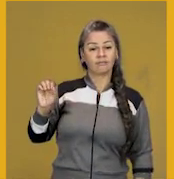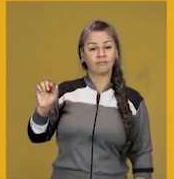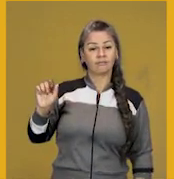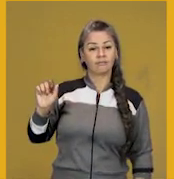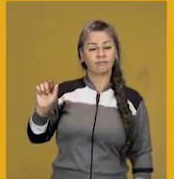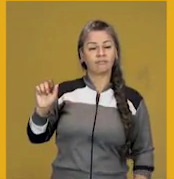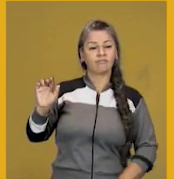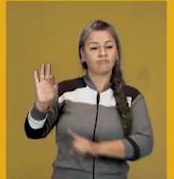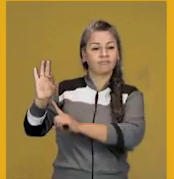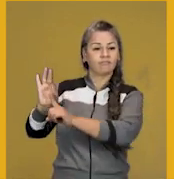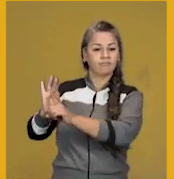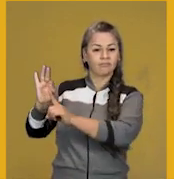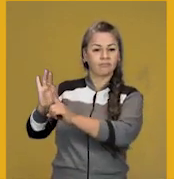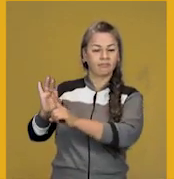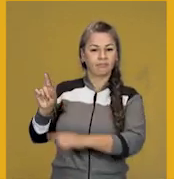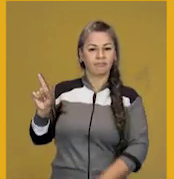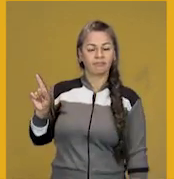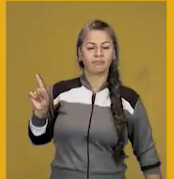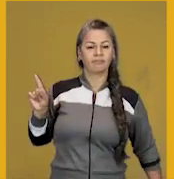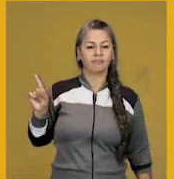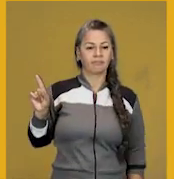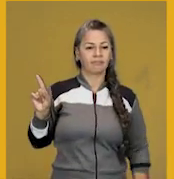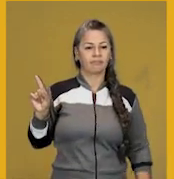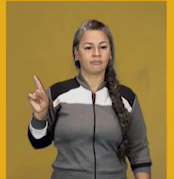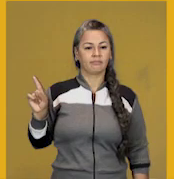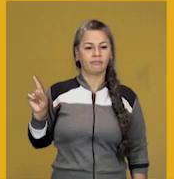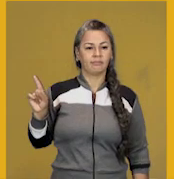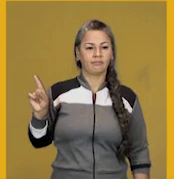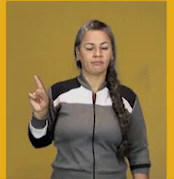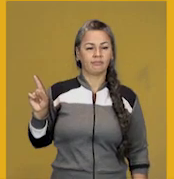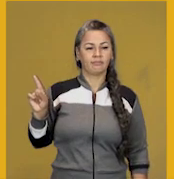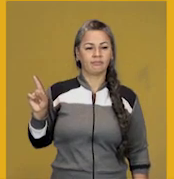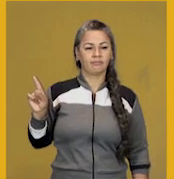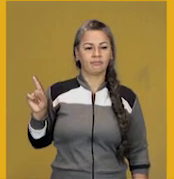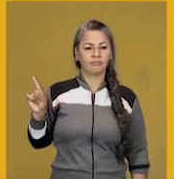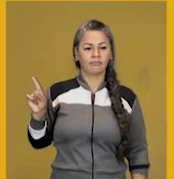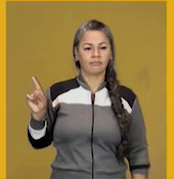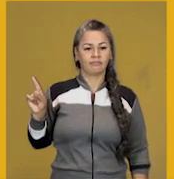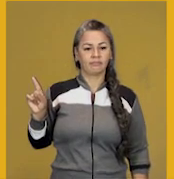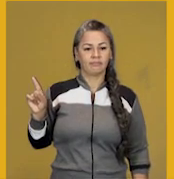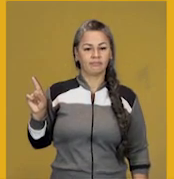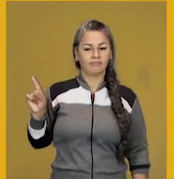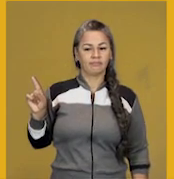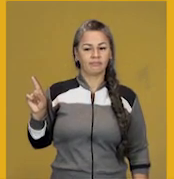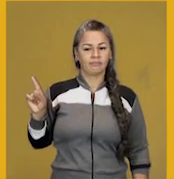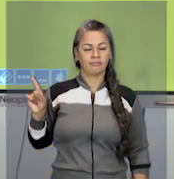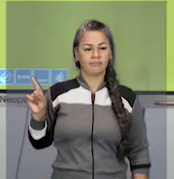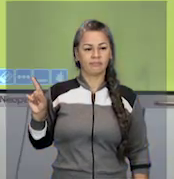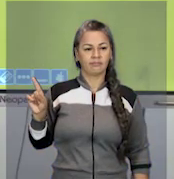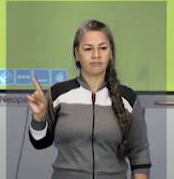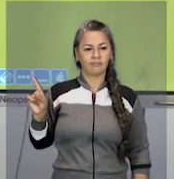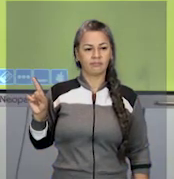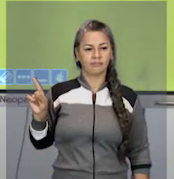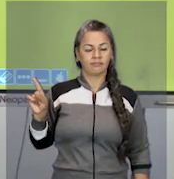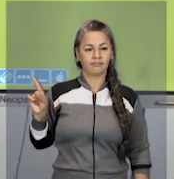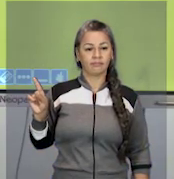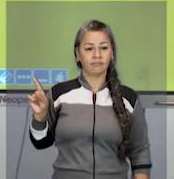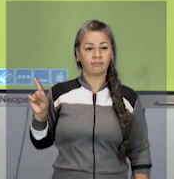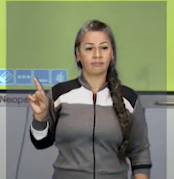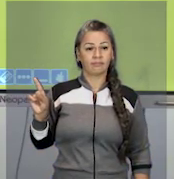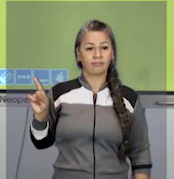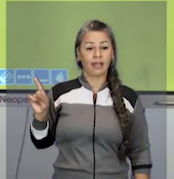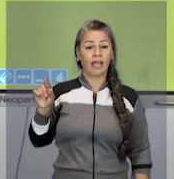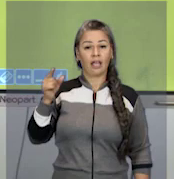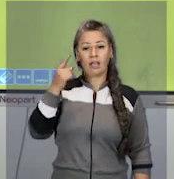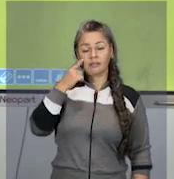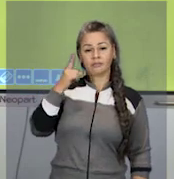ok? Bom, vamos lá. O que eu fiz aqui na matemática da história? Olha, se é 1/3 da massa e o outro 2/3